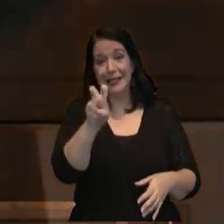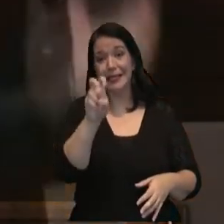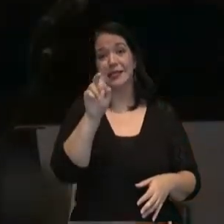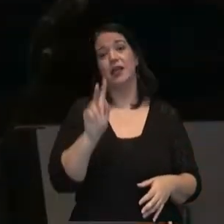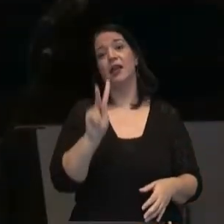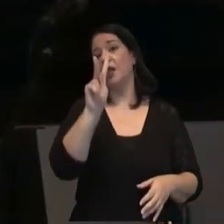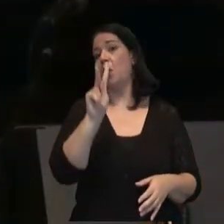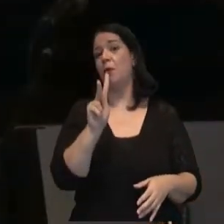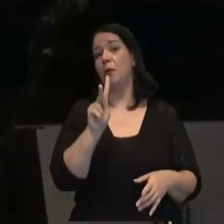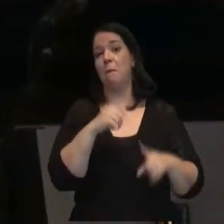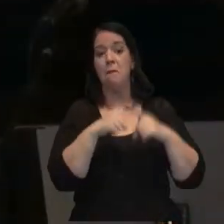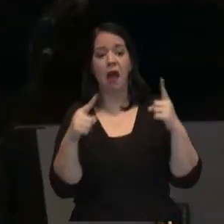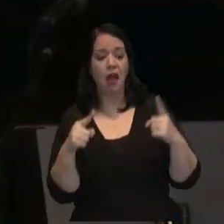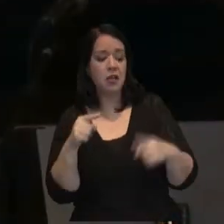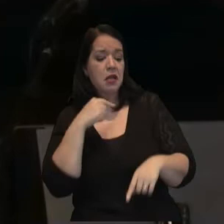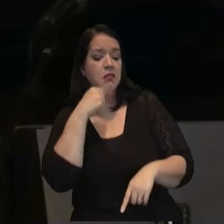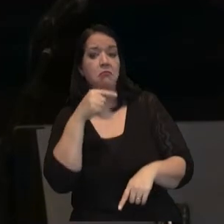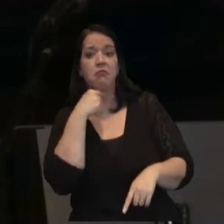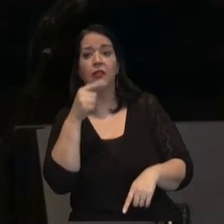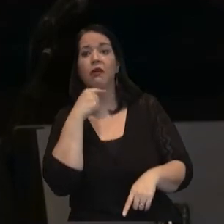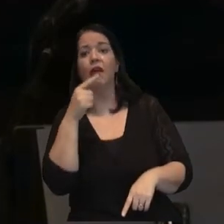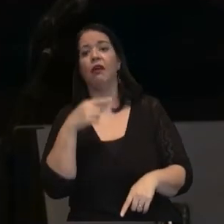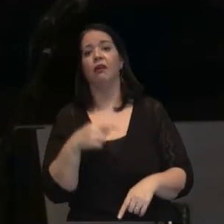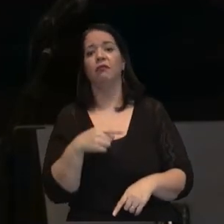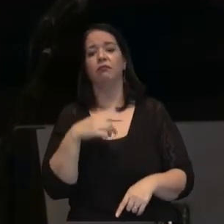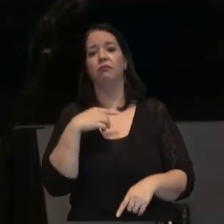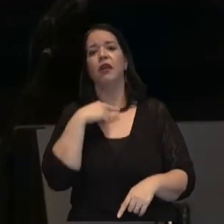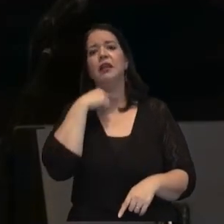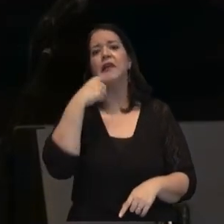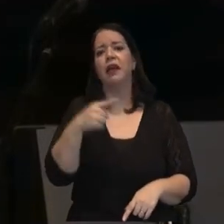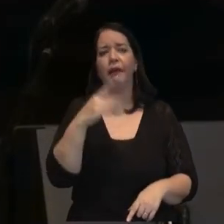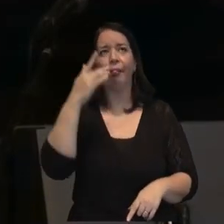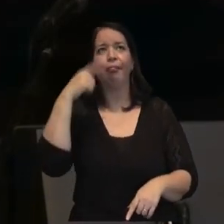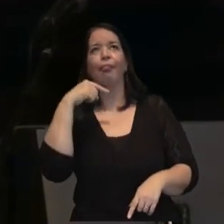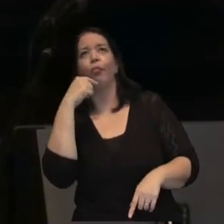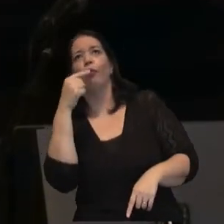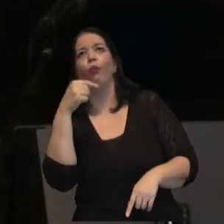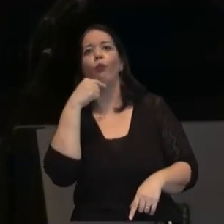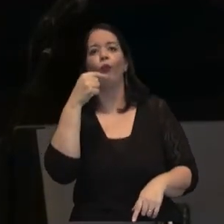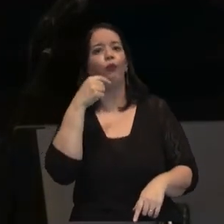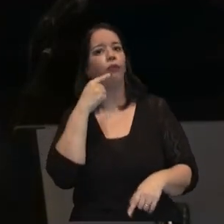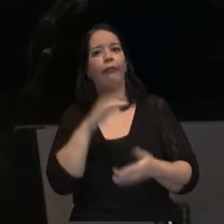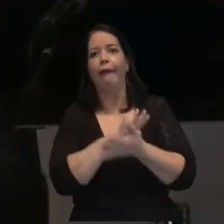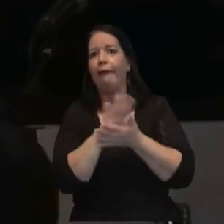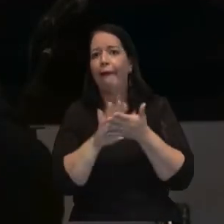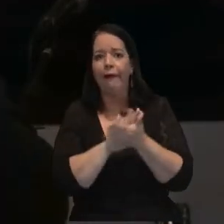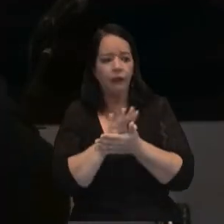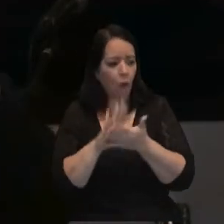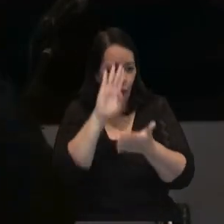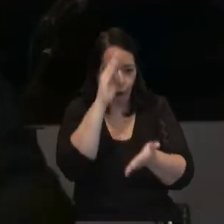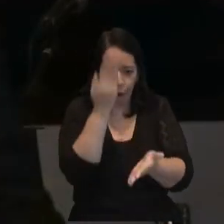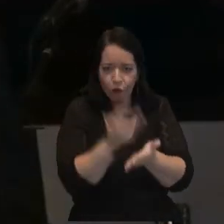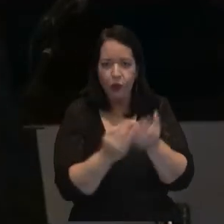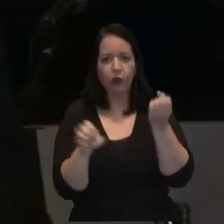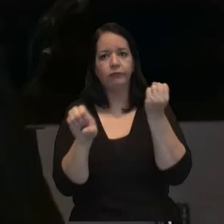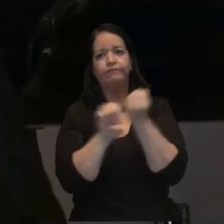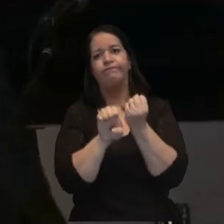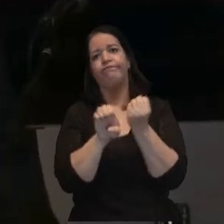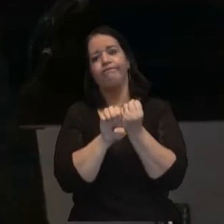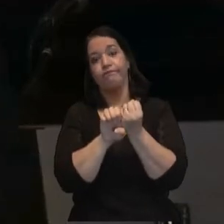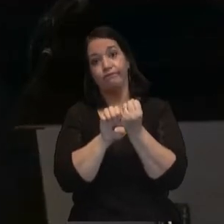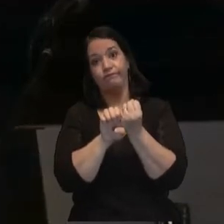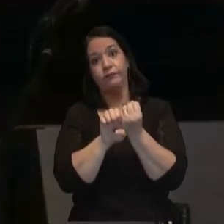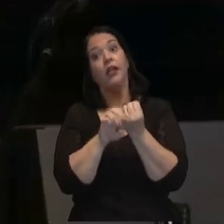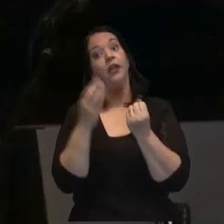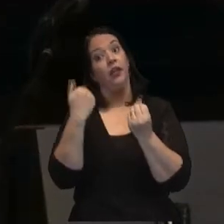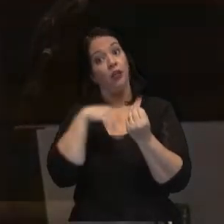Ninguém questionou. É um perigo, meus irmãos, tomar decisões e caminhar com a visão turva, com as